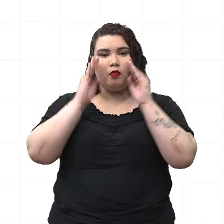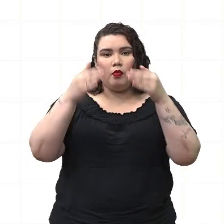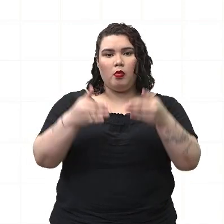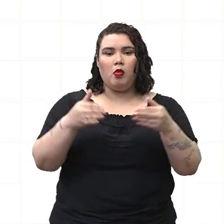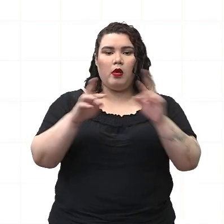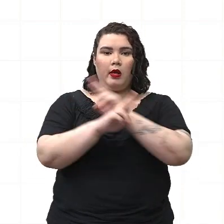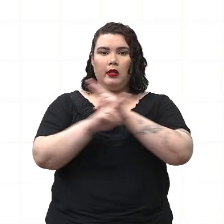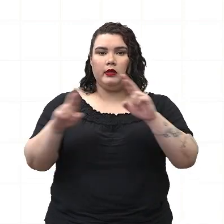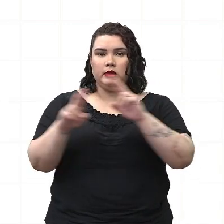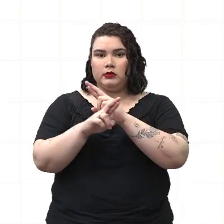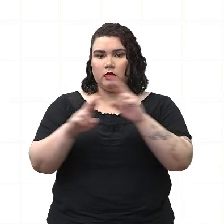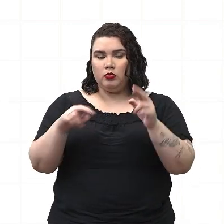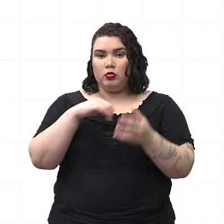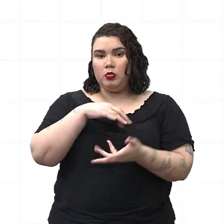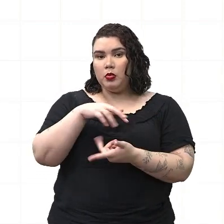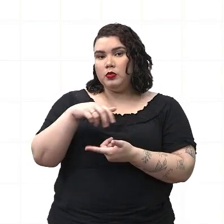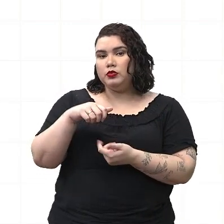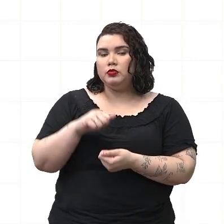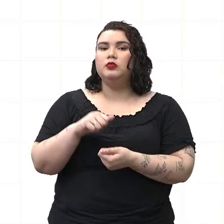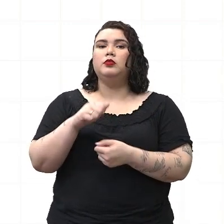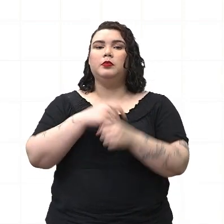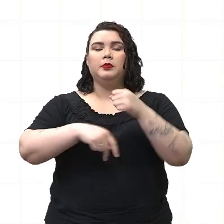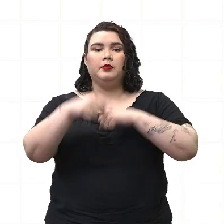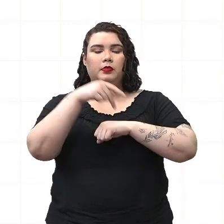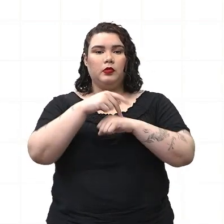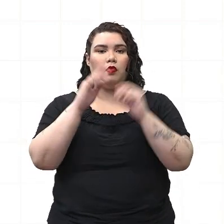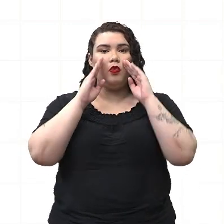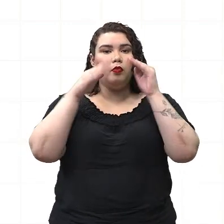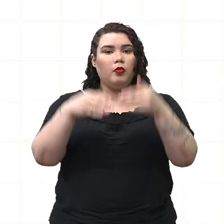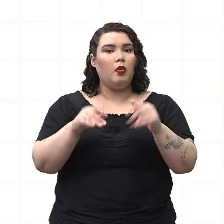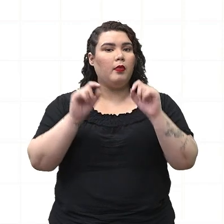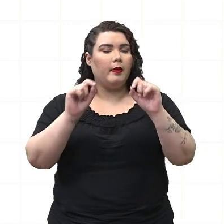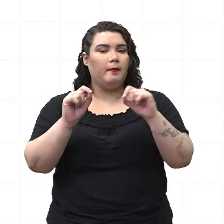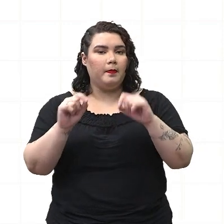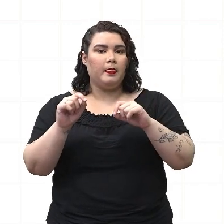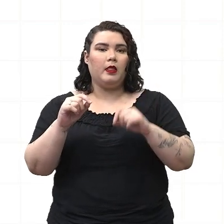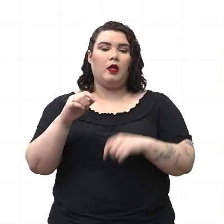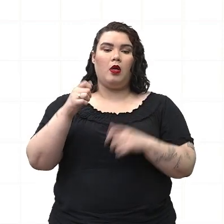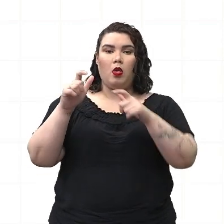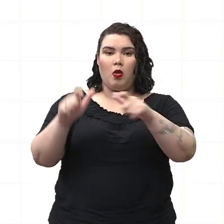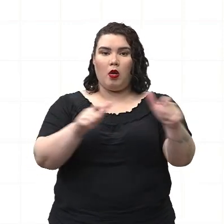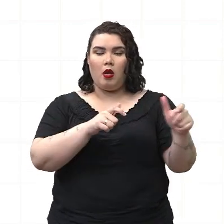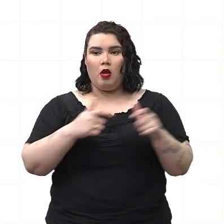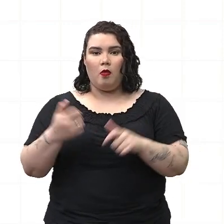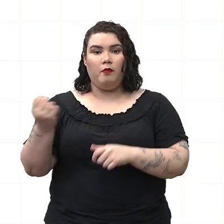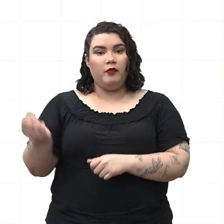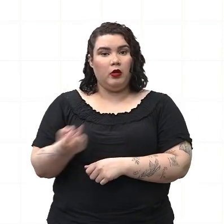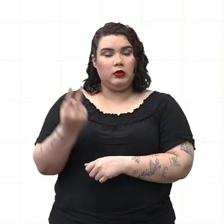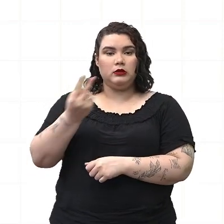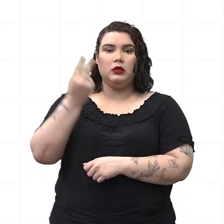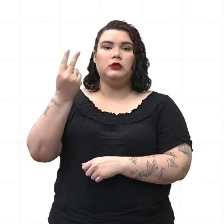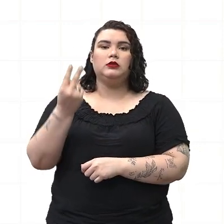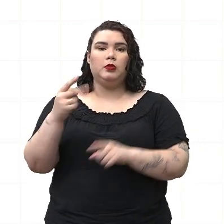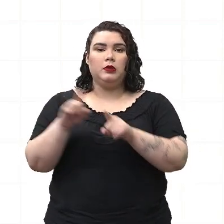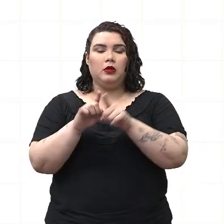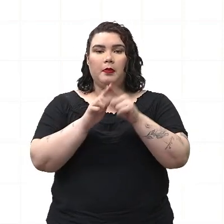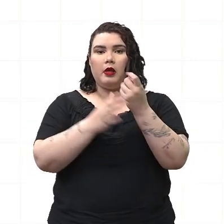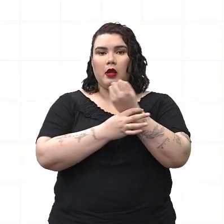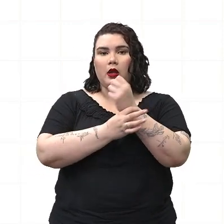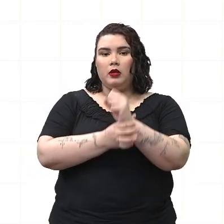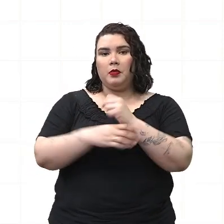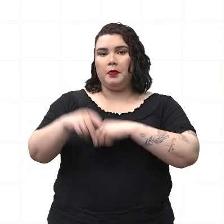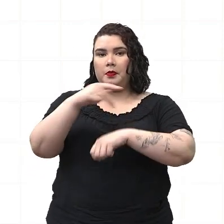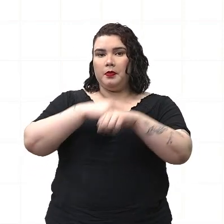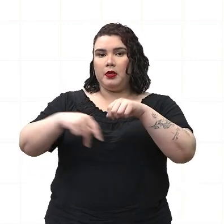relações internacionais, sempre no sentido de valorizar o seu território, valorizar o seu próprio país, garantir com que o seu país